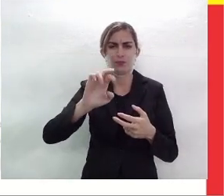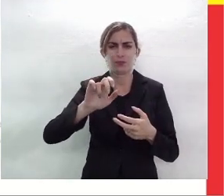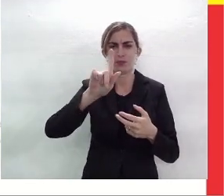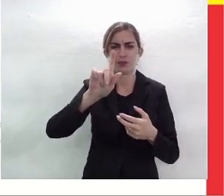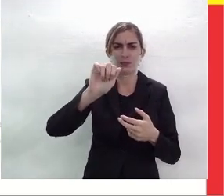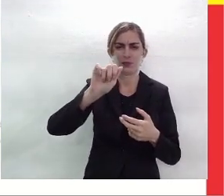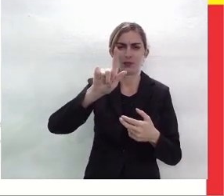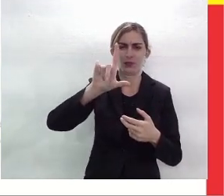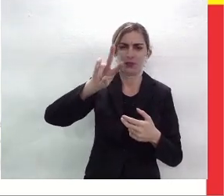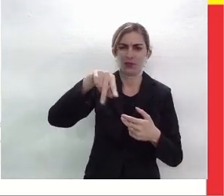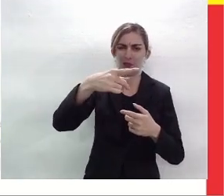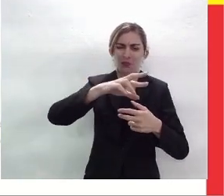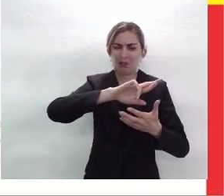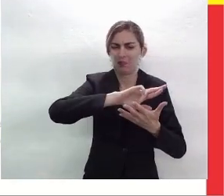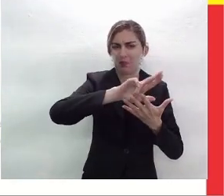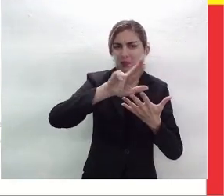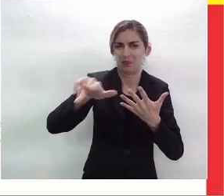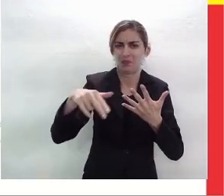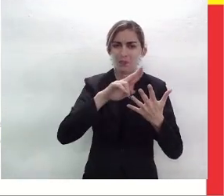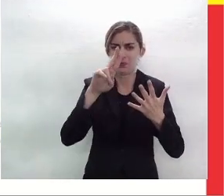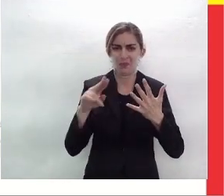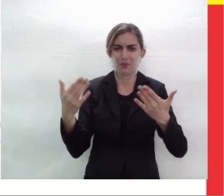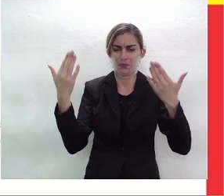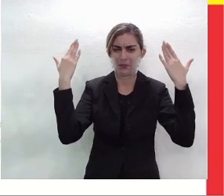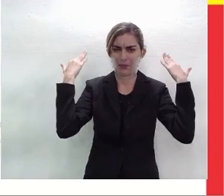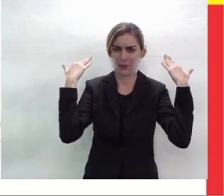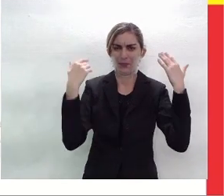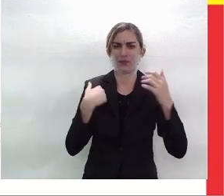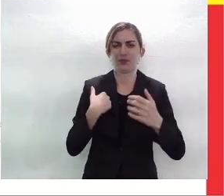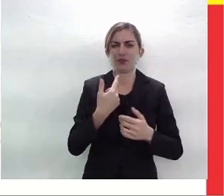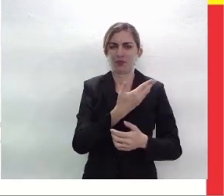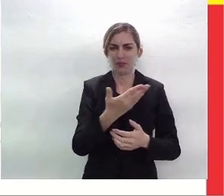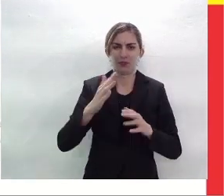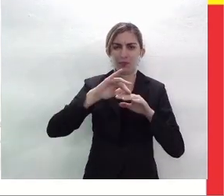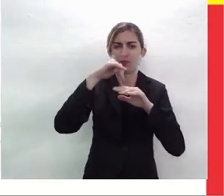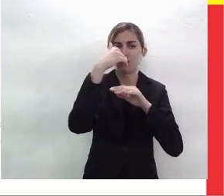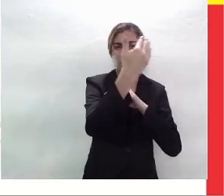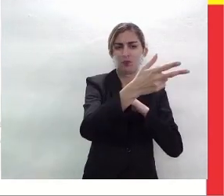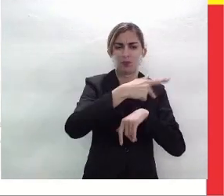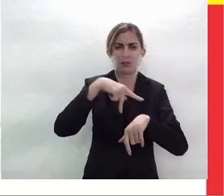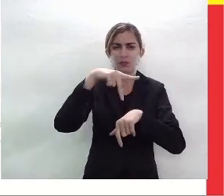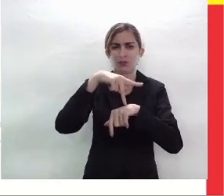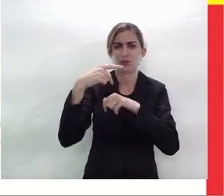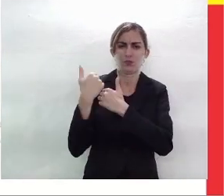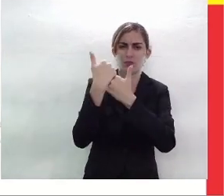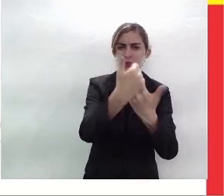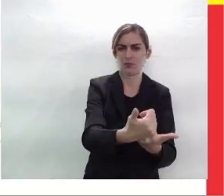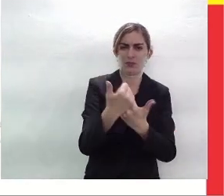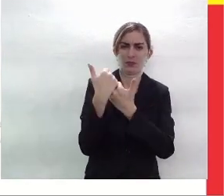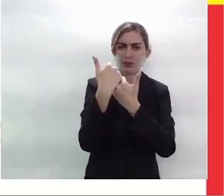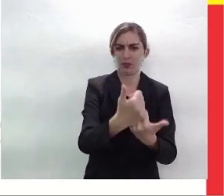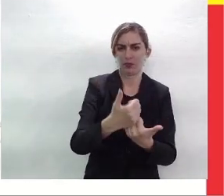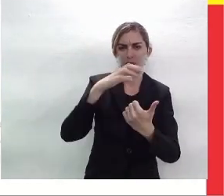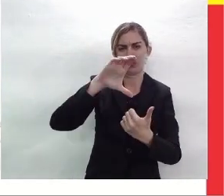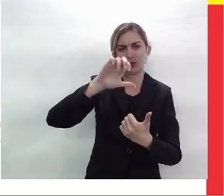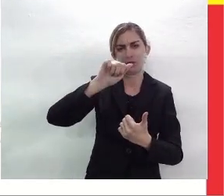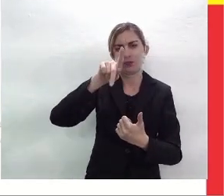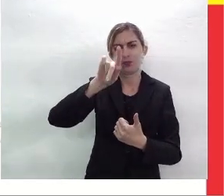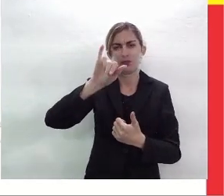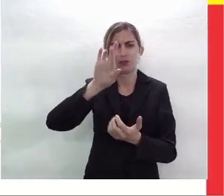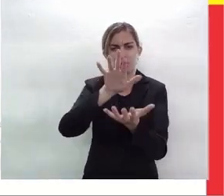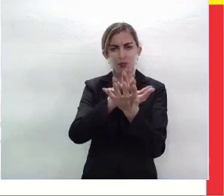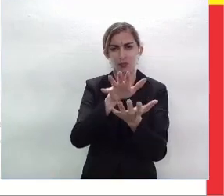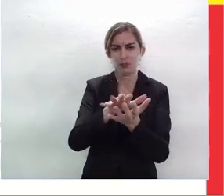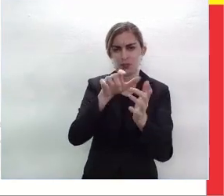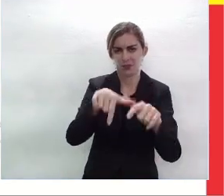mestre Galvão, entre outros mestres que são muito importantes, inclusive mestres que estão fora do país representando a capoeira